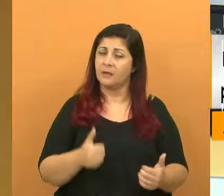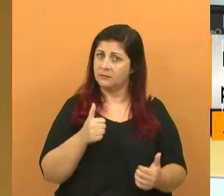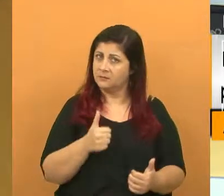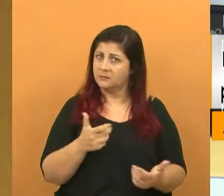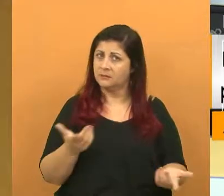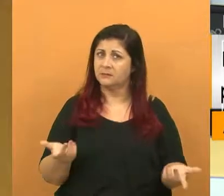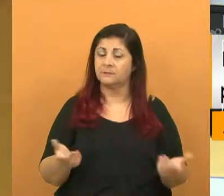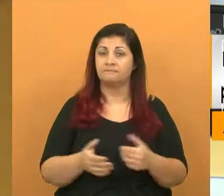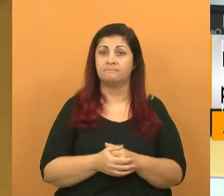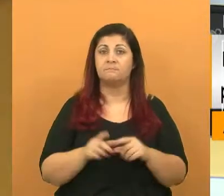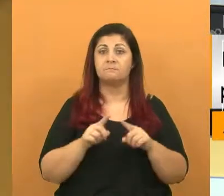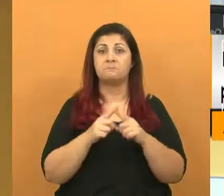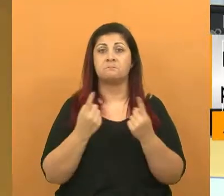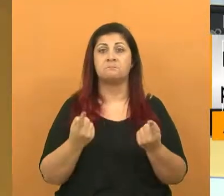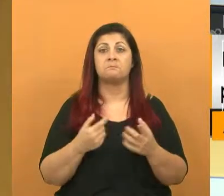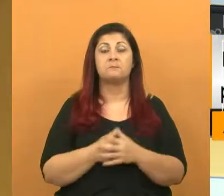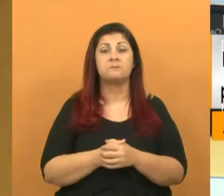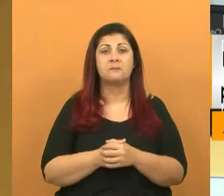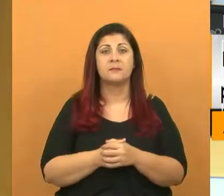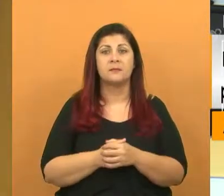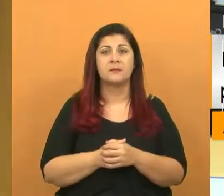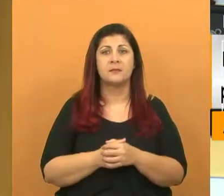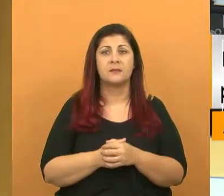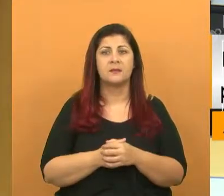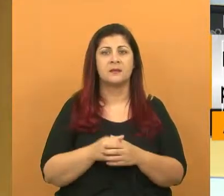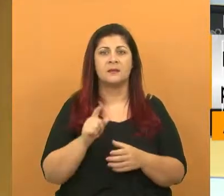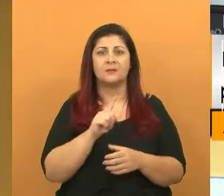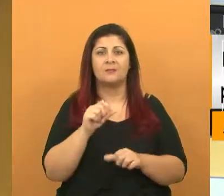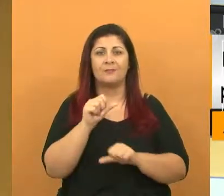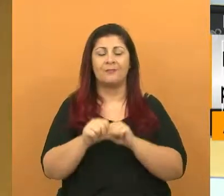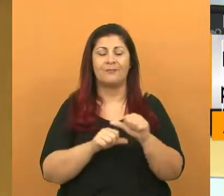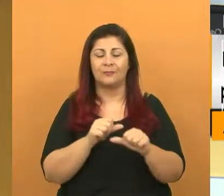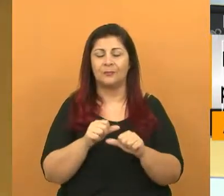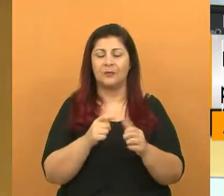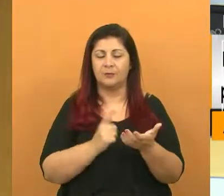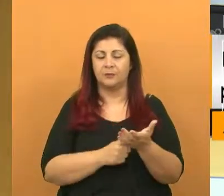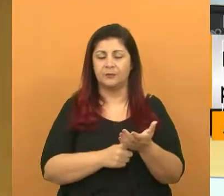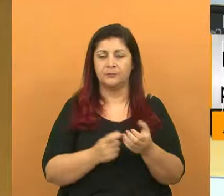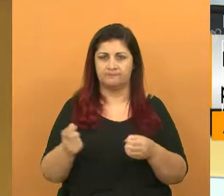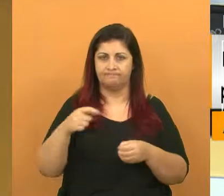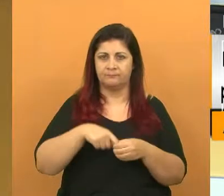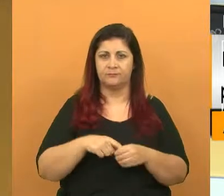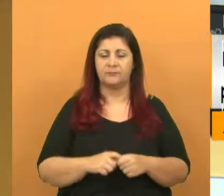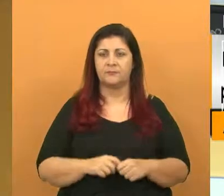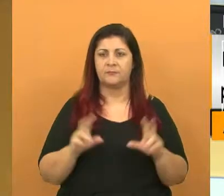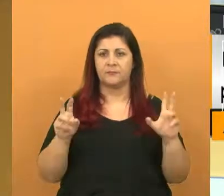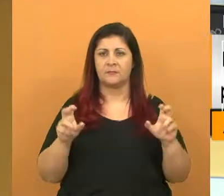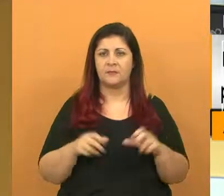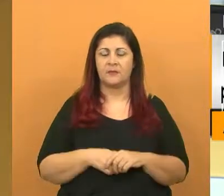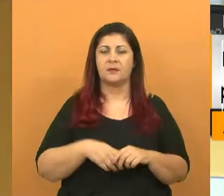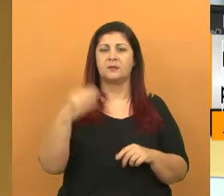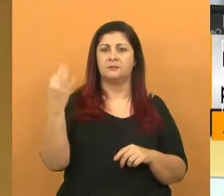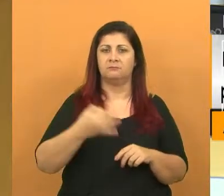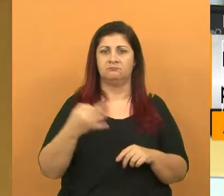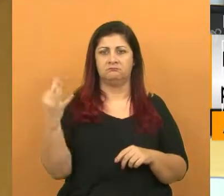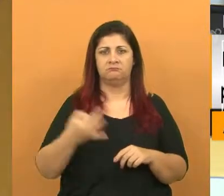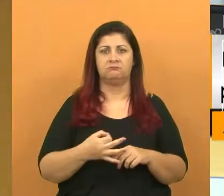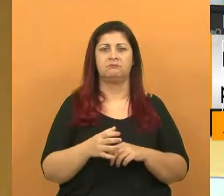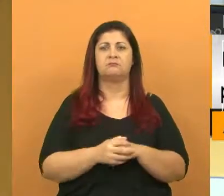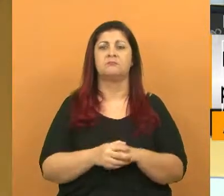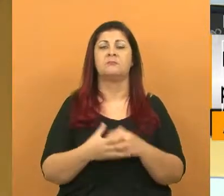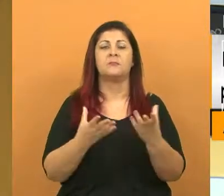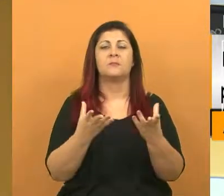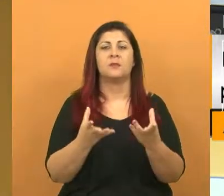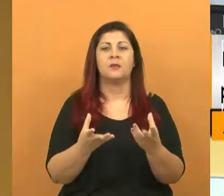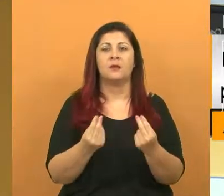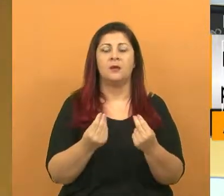Mas, não mudando o problema do projeto, doutora Márcia, O projeto está certo. Muitos